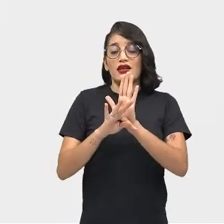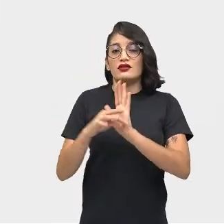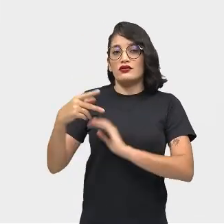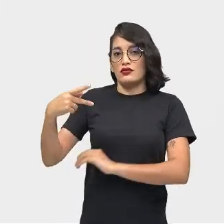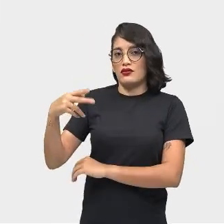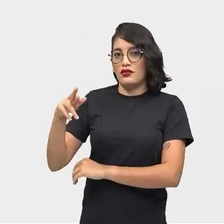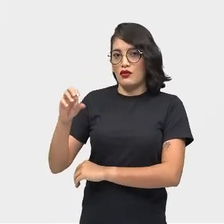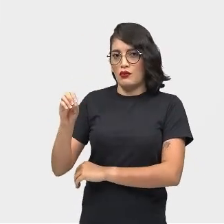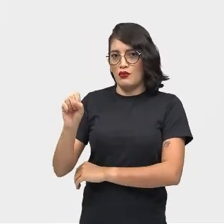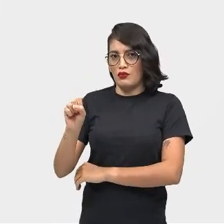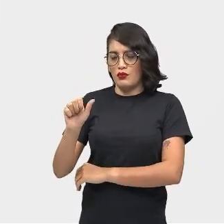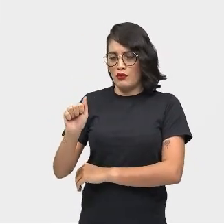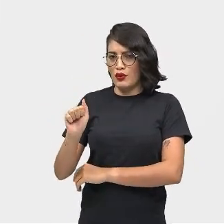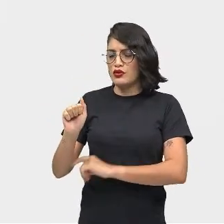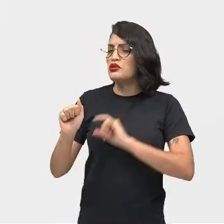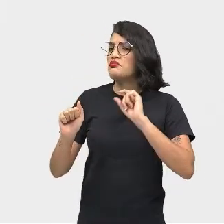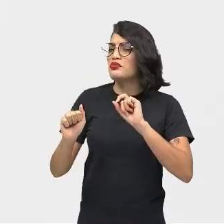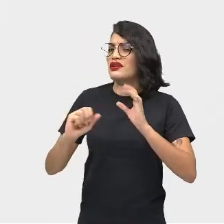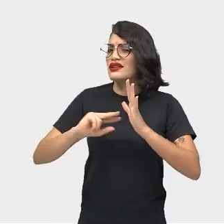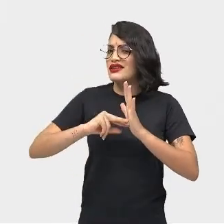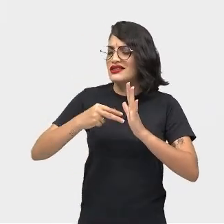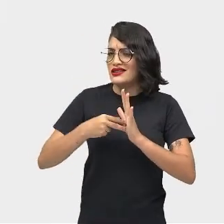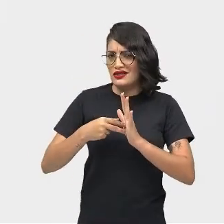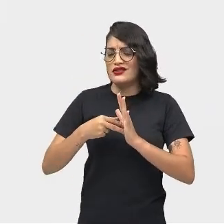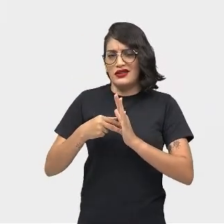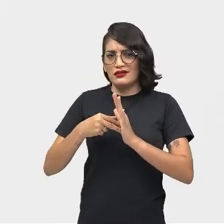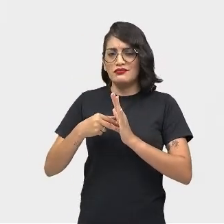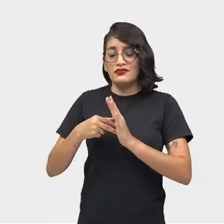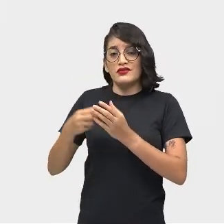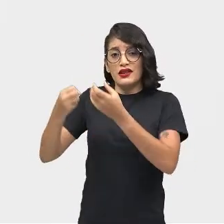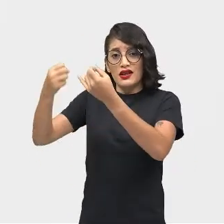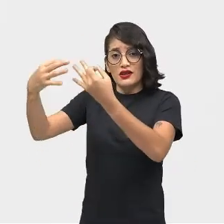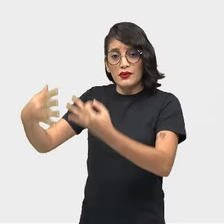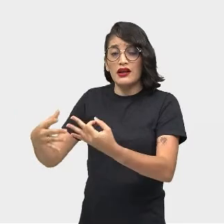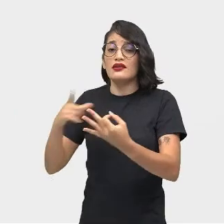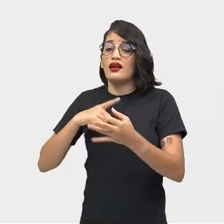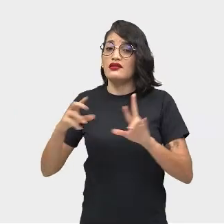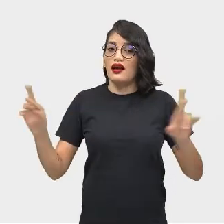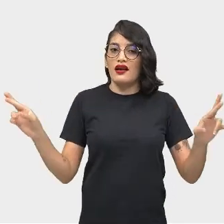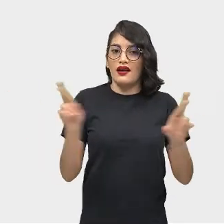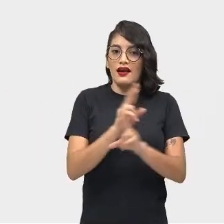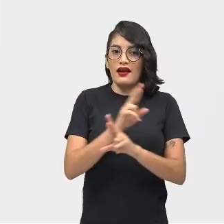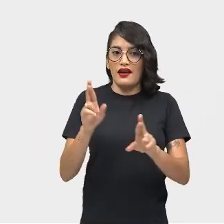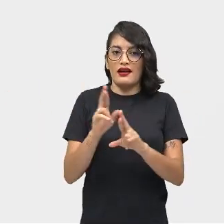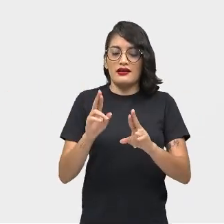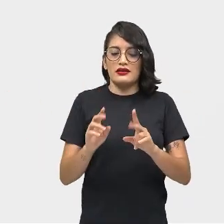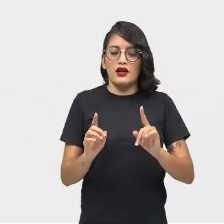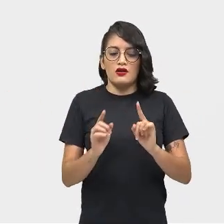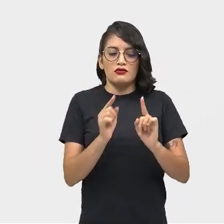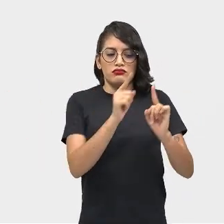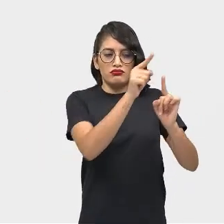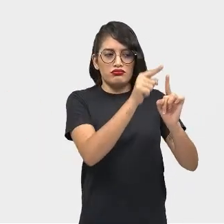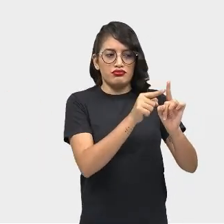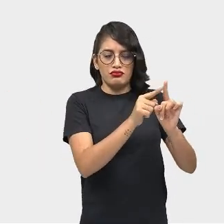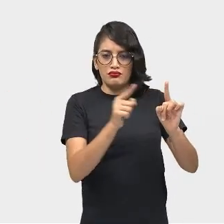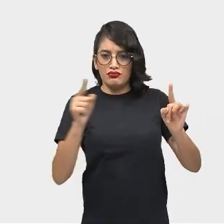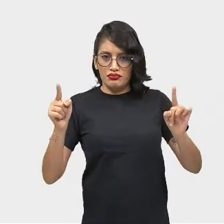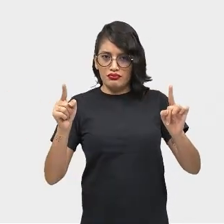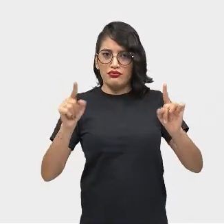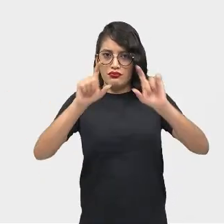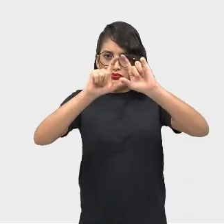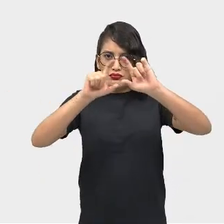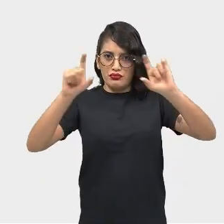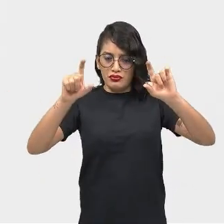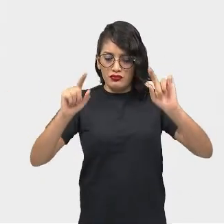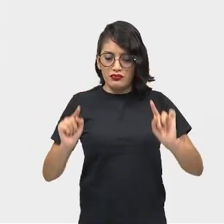prosa. Texto em prosa, assim, de forma bem objetiva, ele está muito relacionado à margem, aos parágrafos. E o